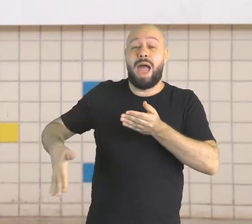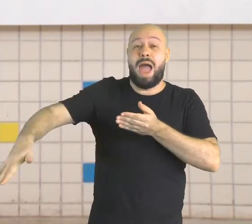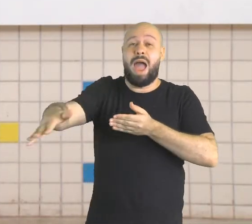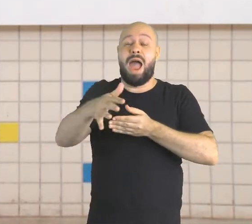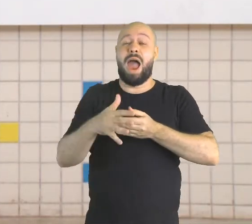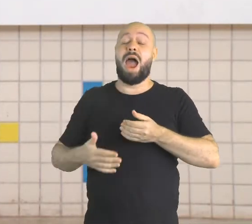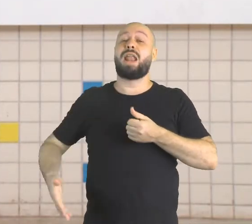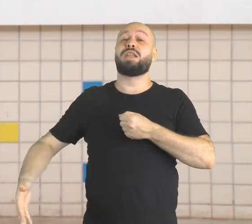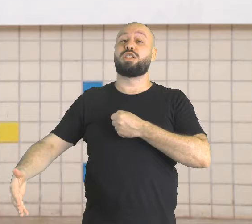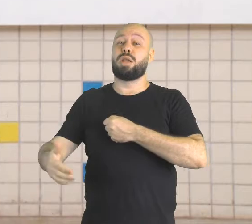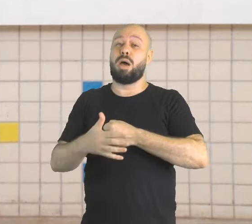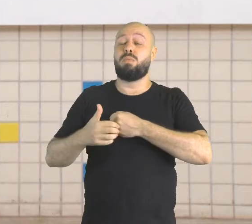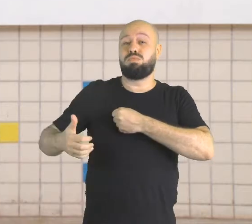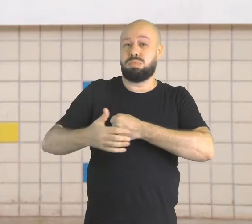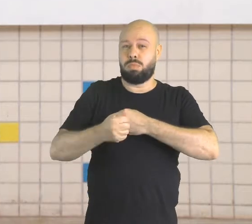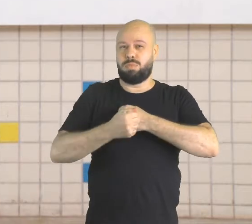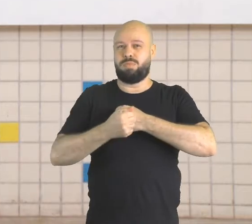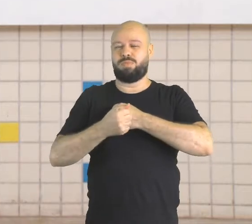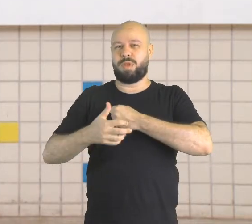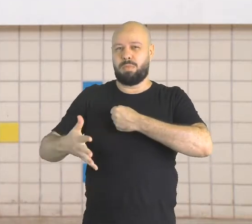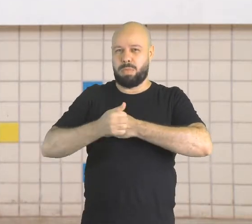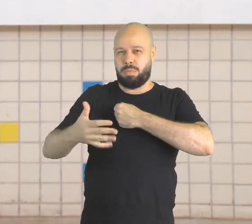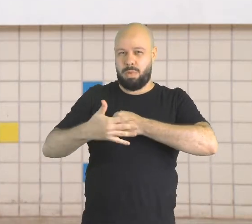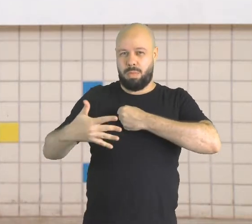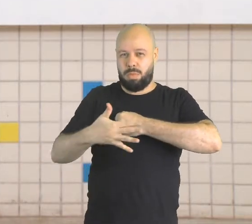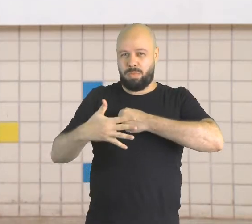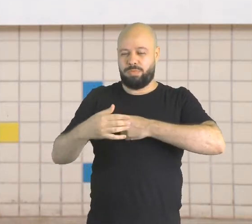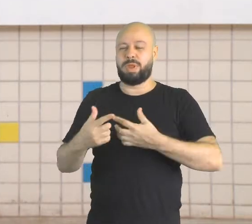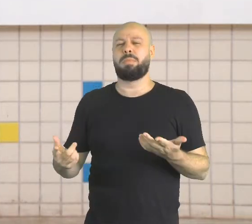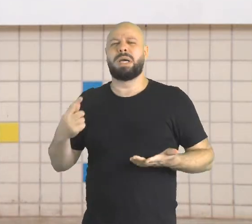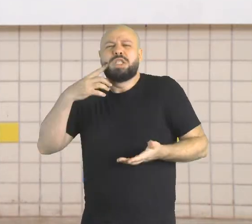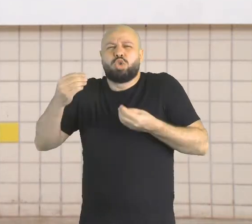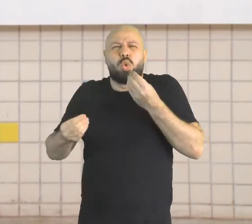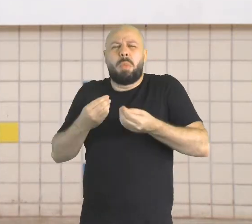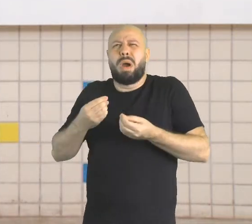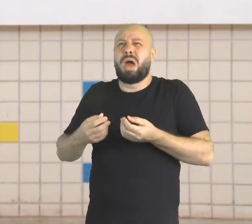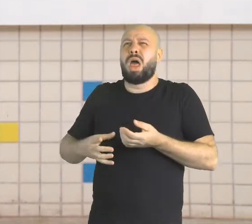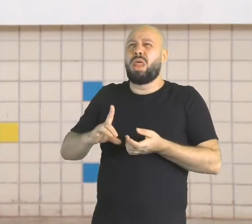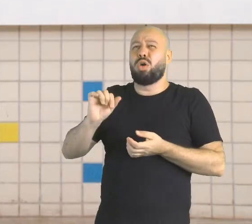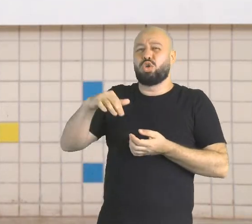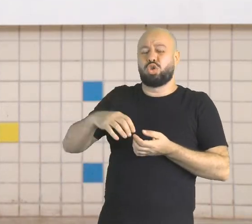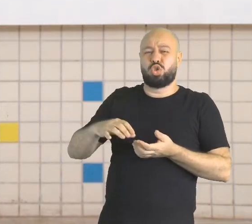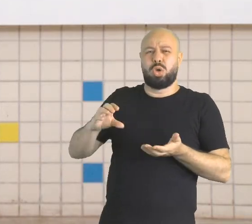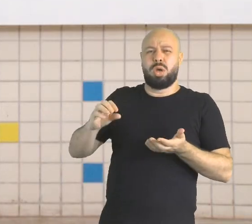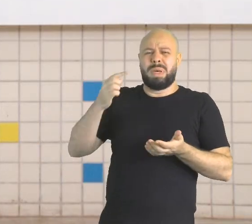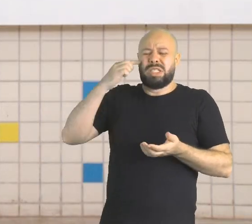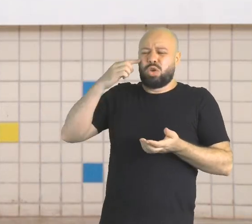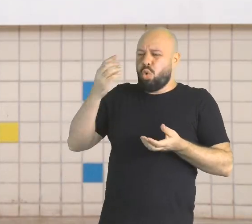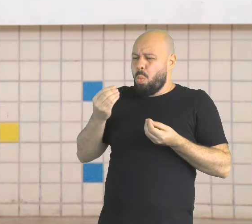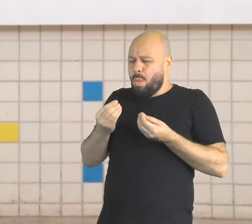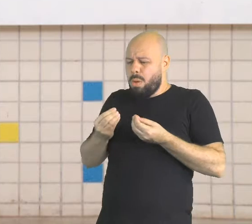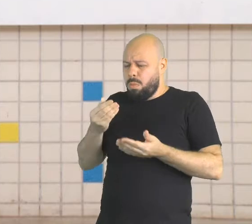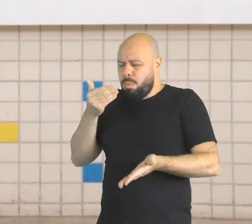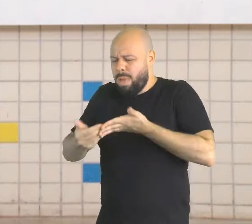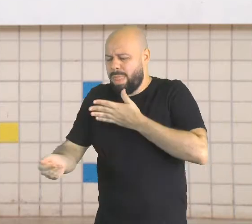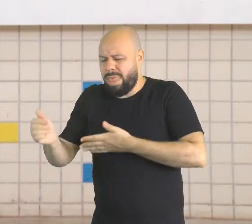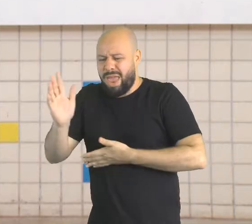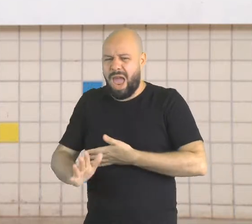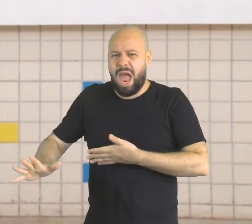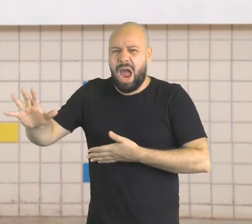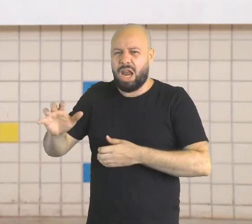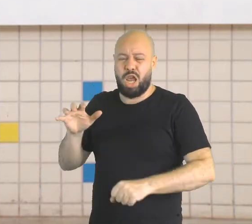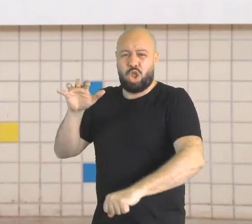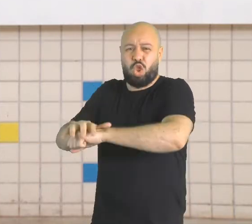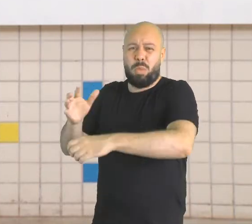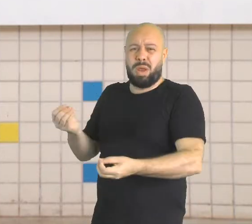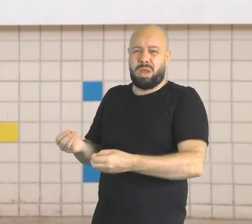território brasileiro. Então, Dom João, ele se preocupou, estava preocupado em perder aquelas terras, né, para invasores estrangeiros,